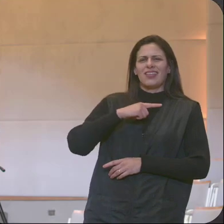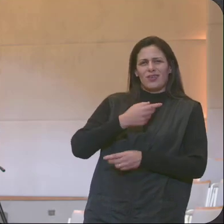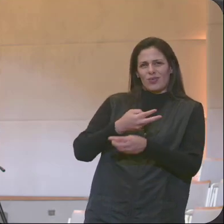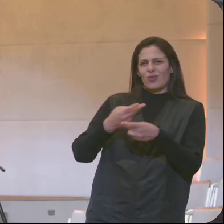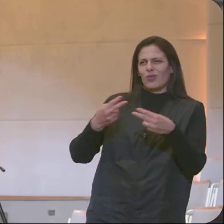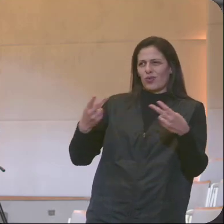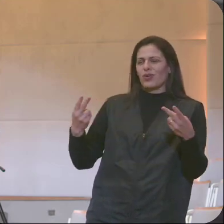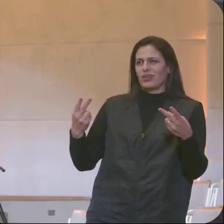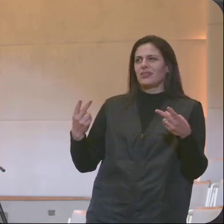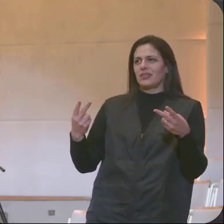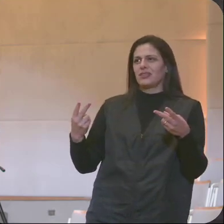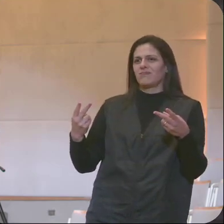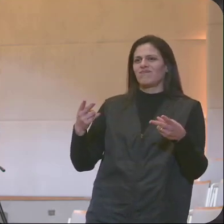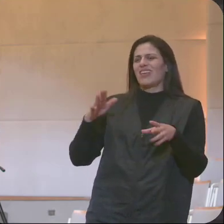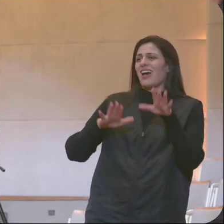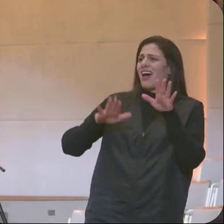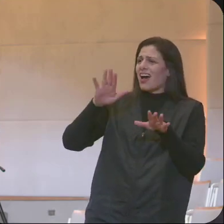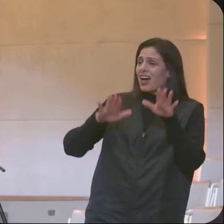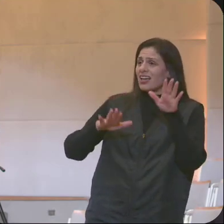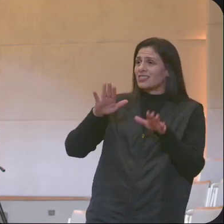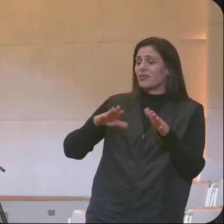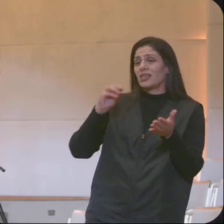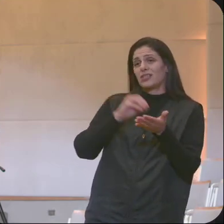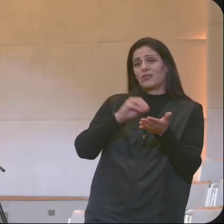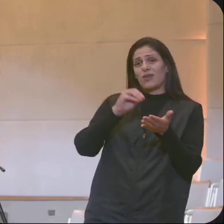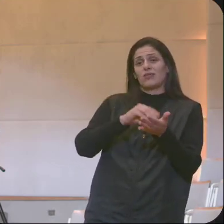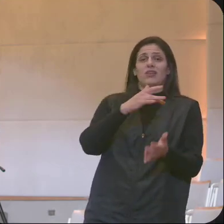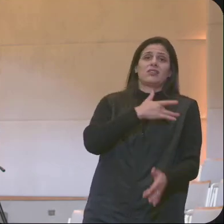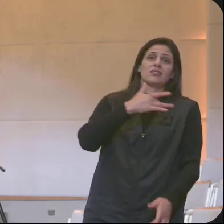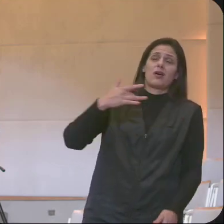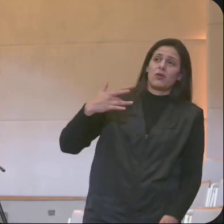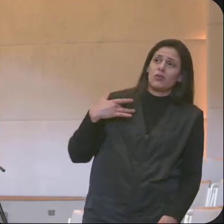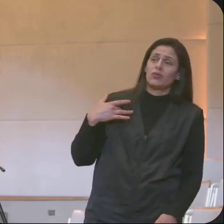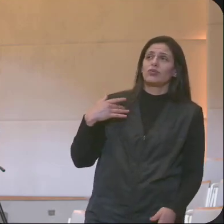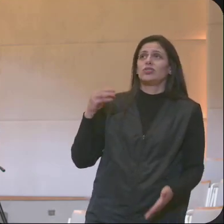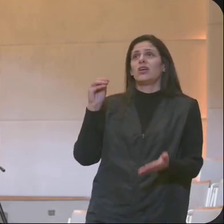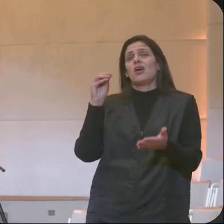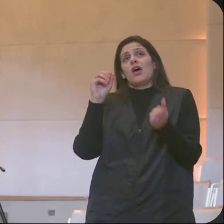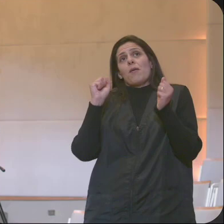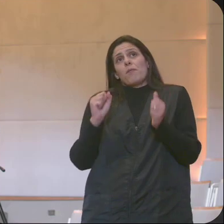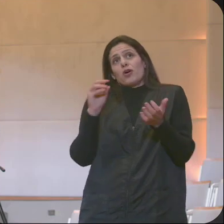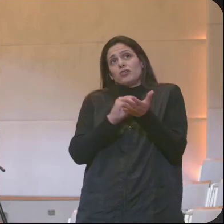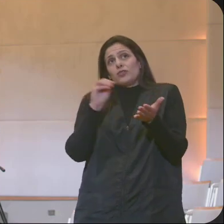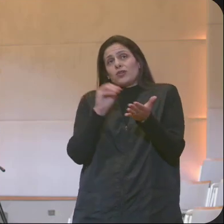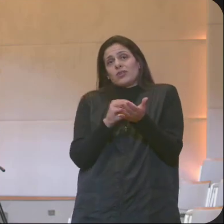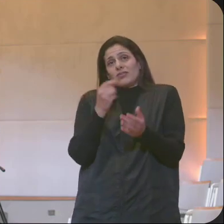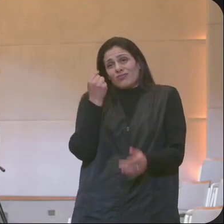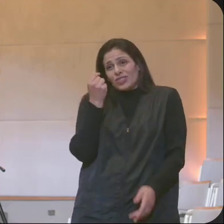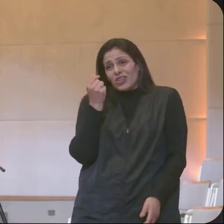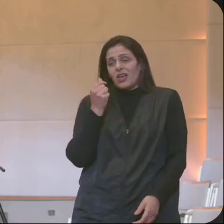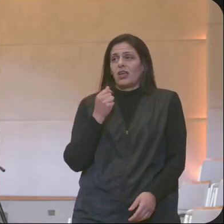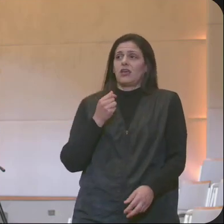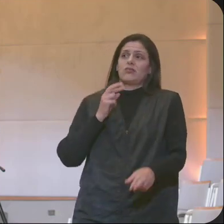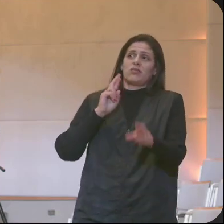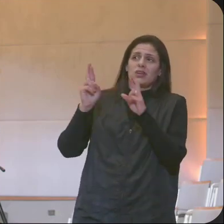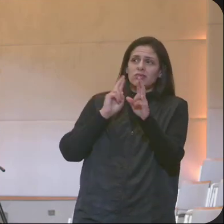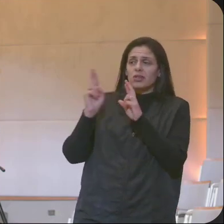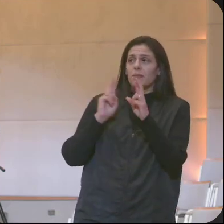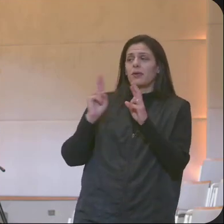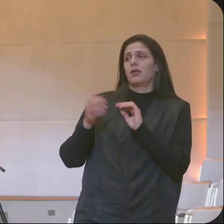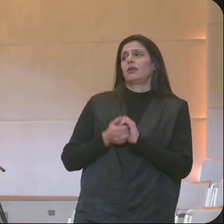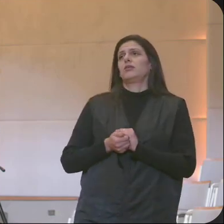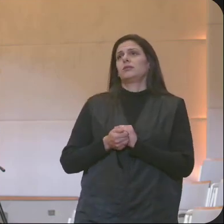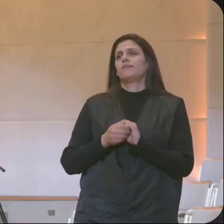que às vezes falta saúde, às vezes falta recursos, às vezes pode faltar um relacionamento, você sentir falta.